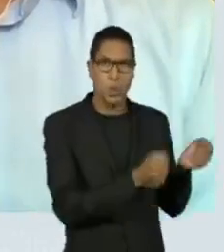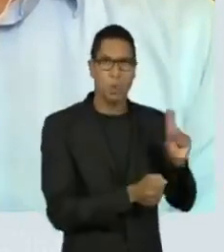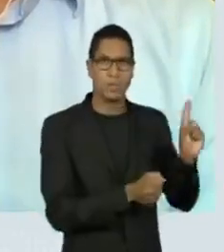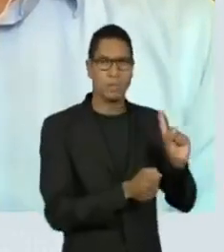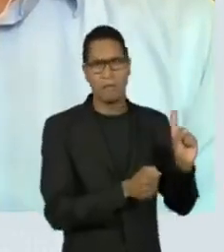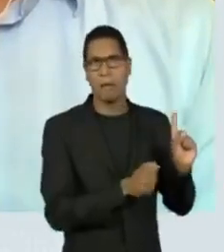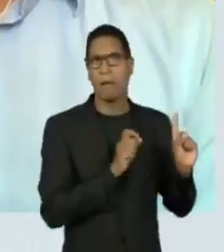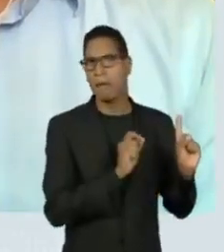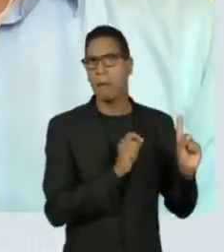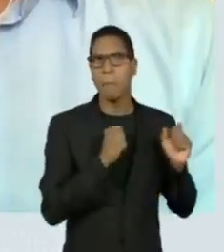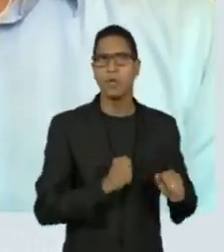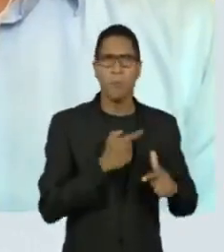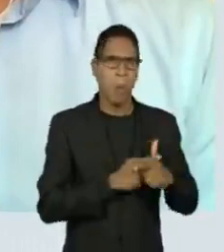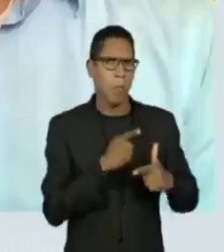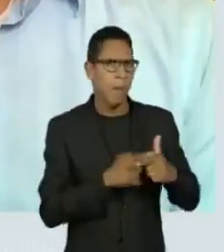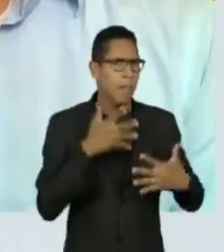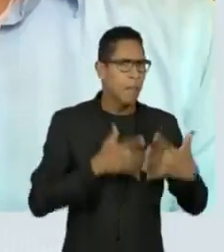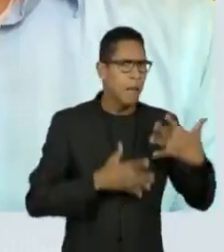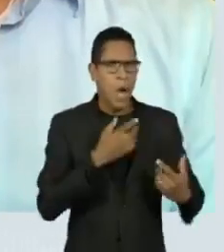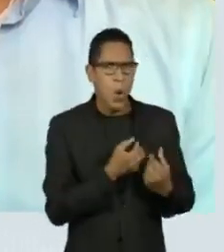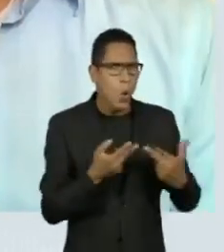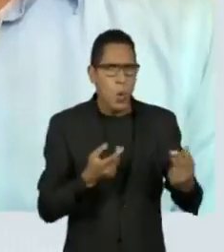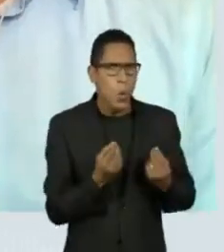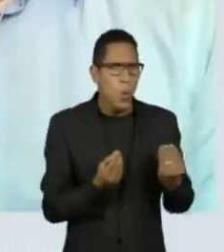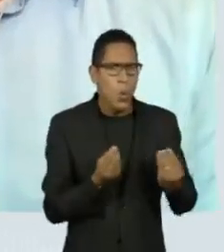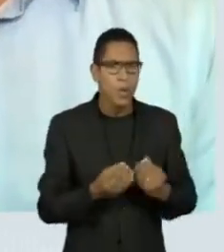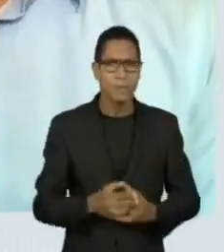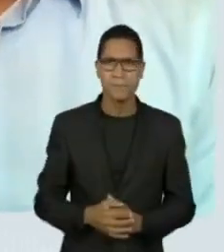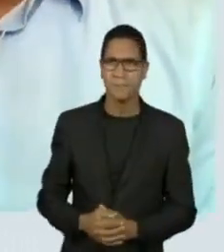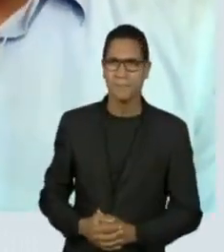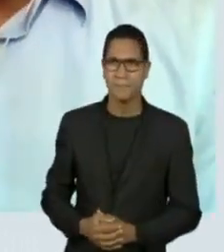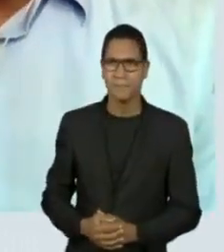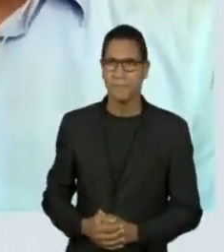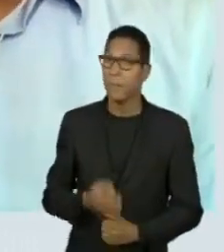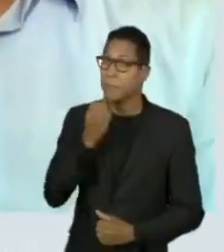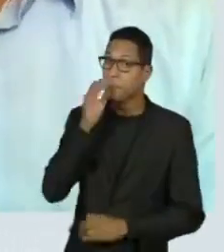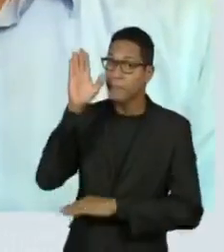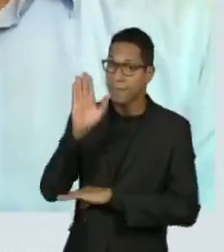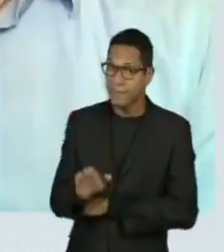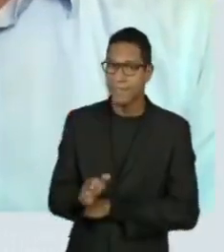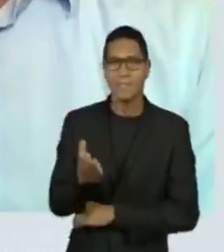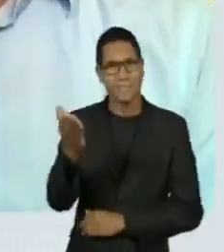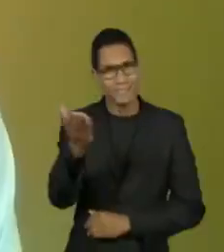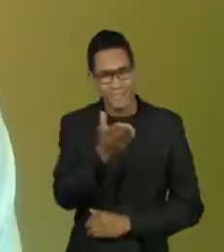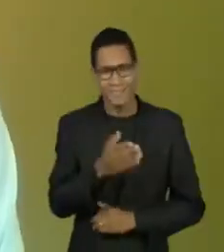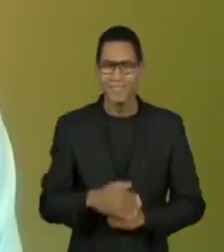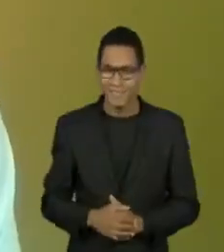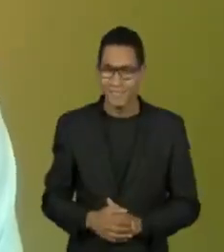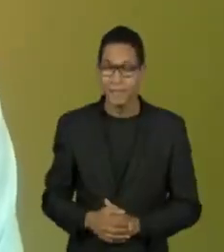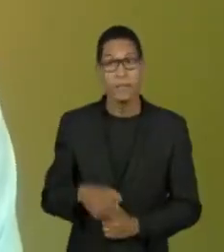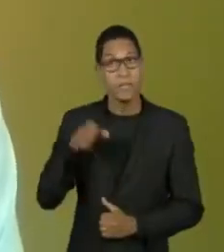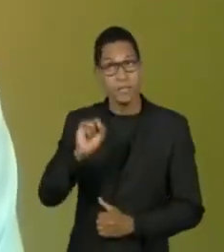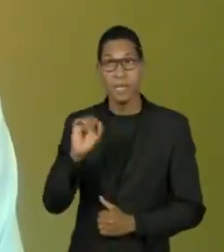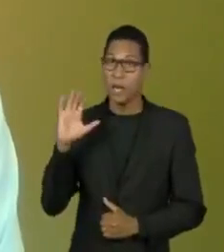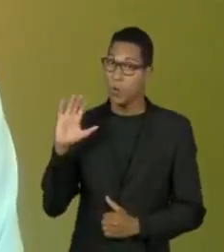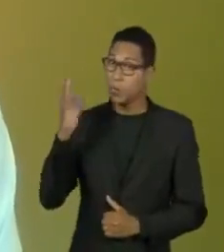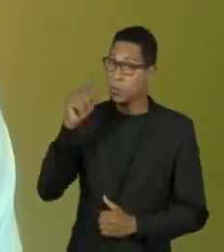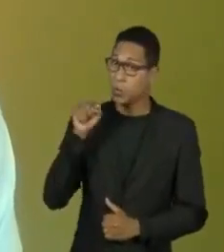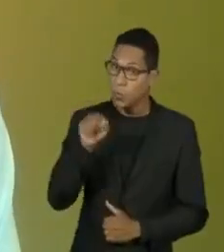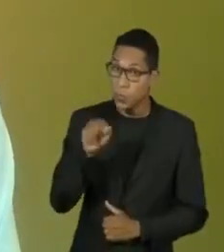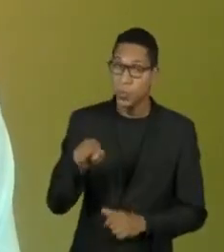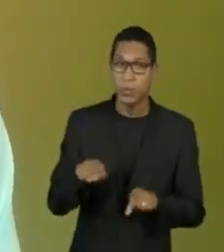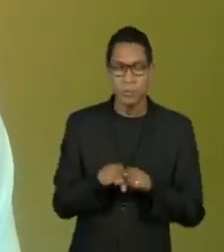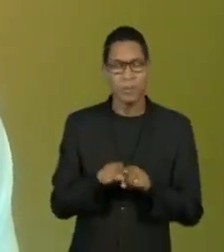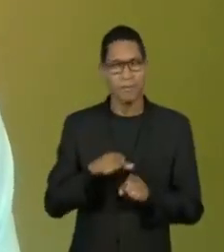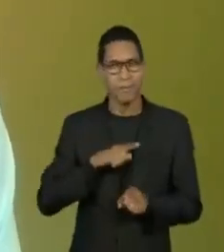resultado de uma eleição nos Estados Unidos. Boa tarde, Droga. Bom, se isso acontecer, vai ser a primeira vez na história